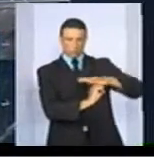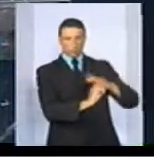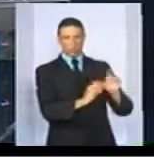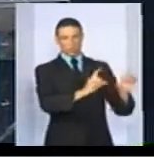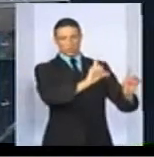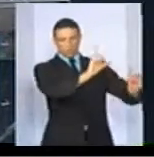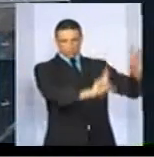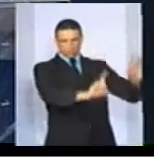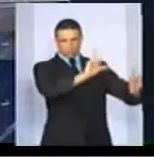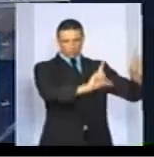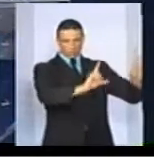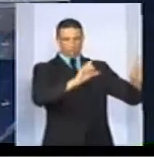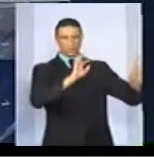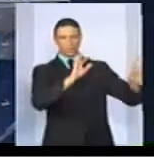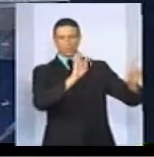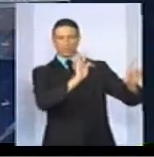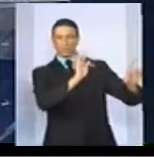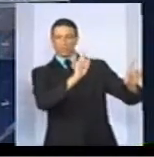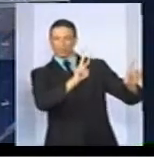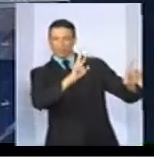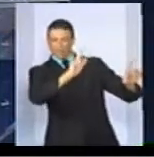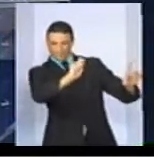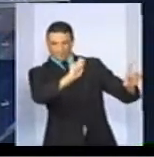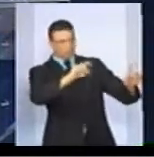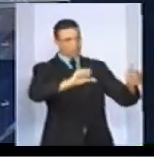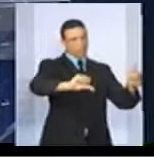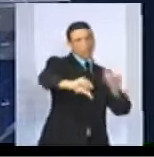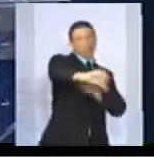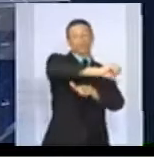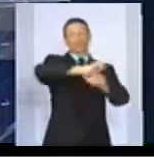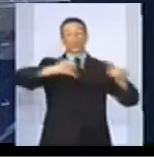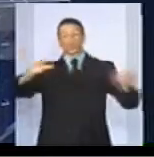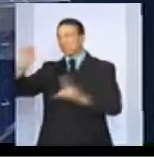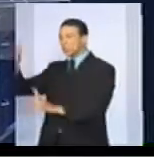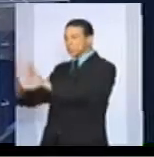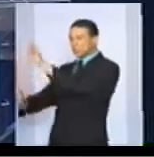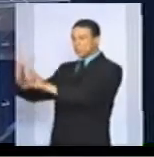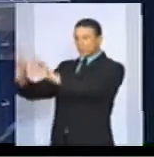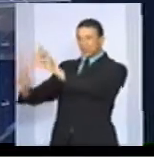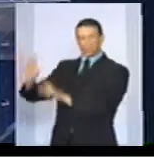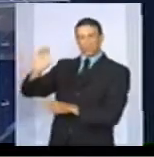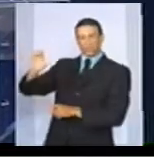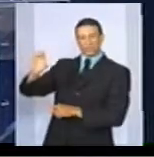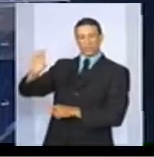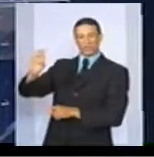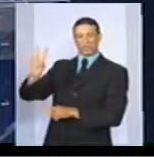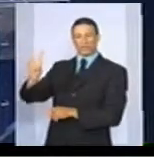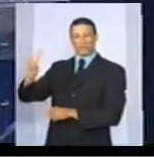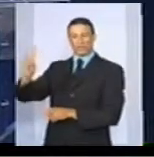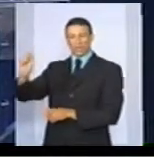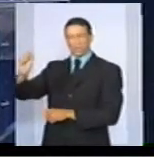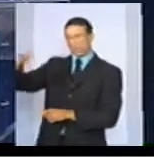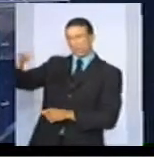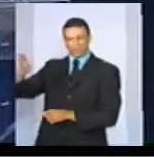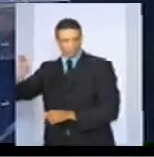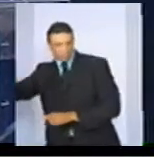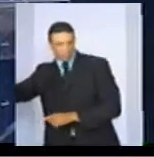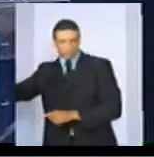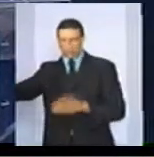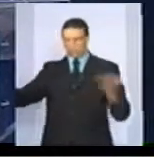imediata migração para o sistema seac antes mesmo do término das atuais